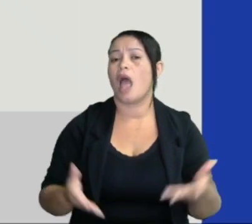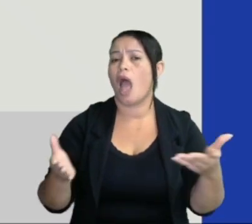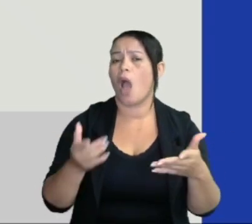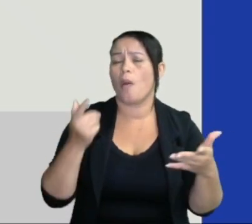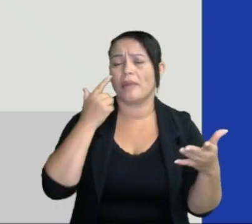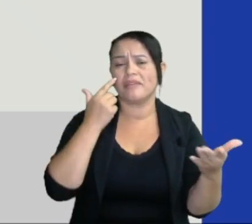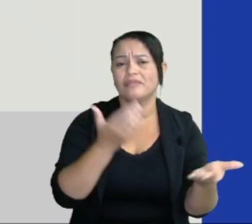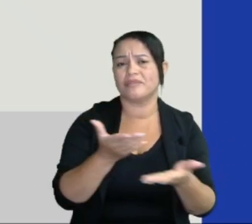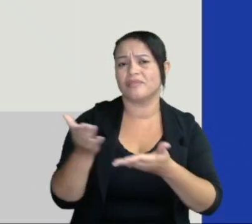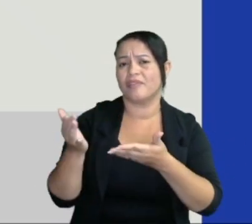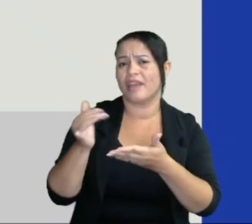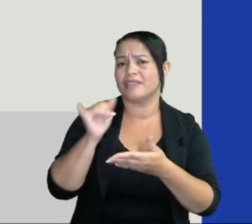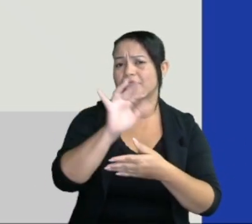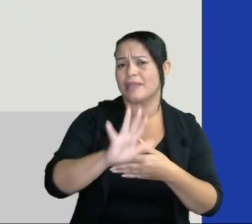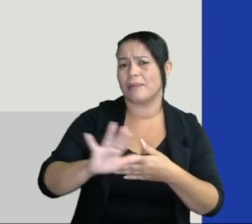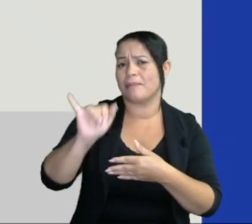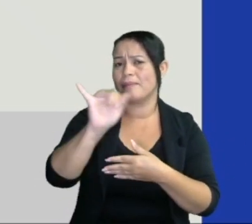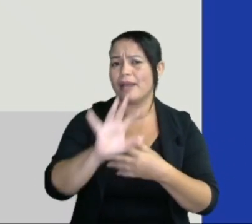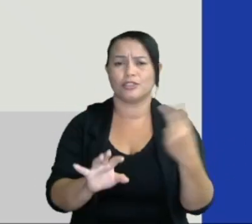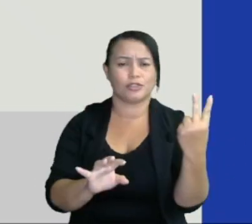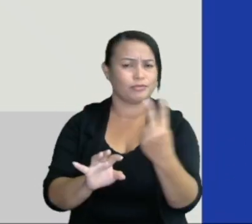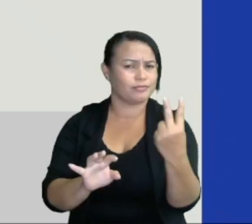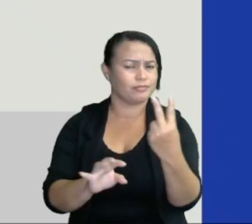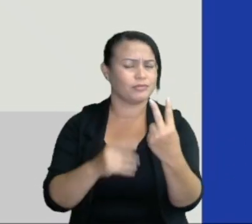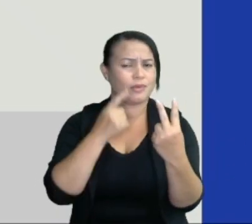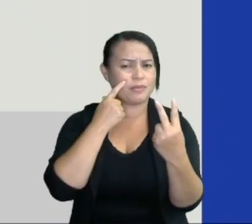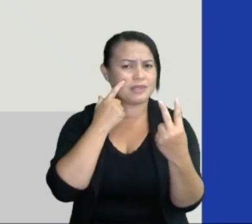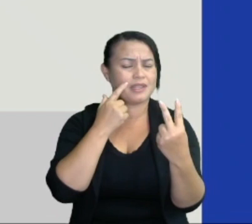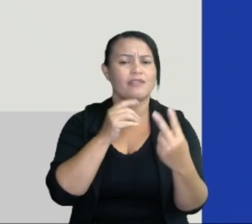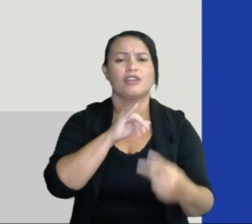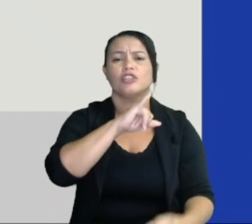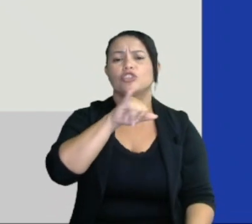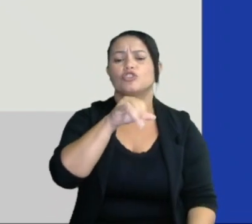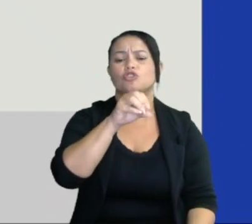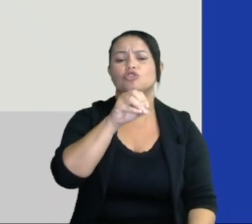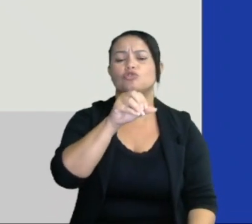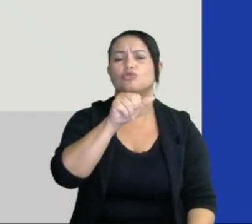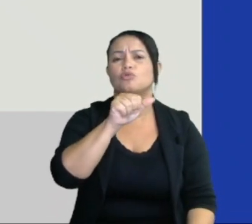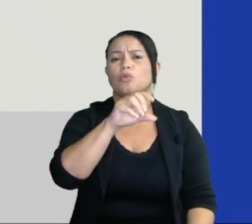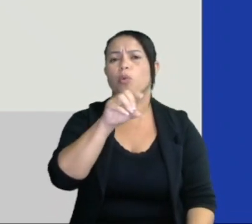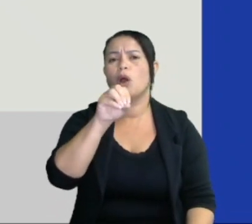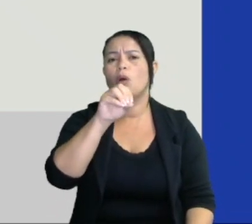Agora, observe aqui essas duas imagens. João tem muitas